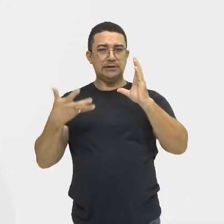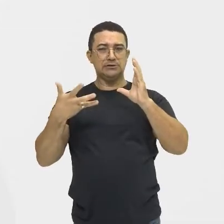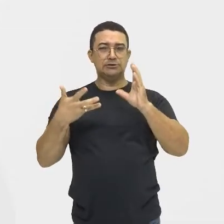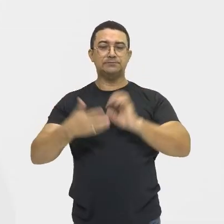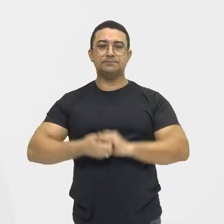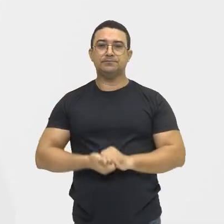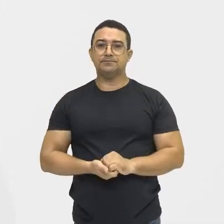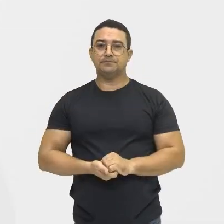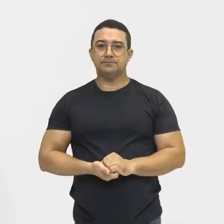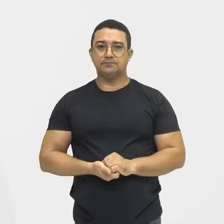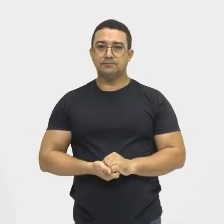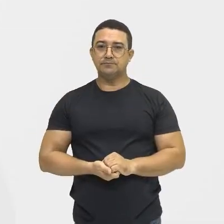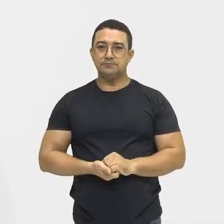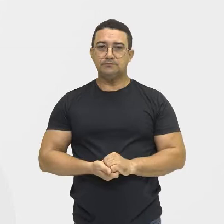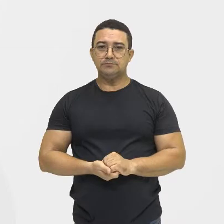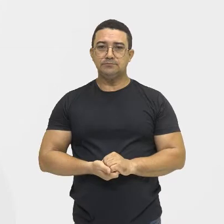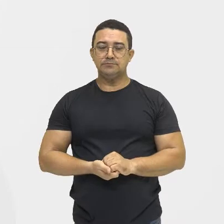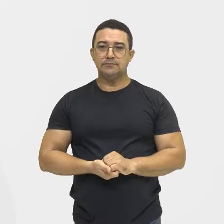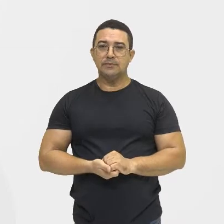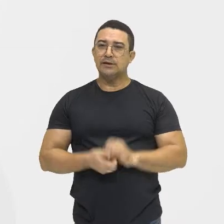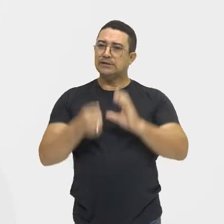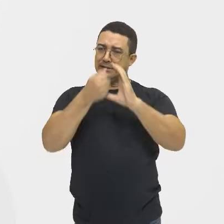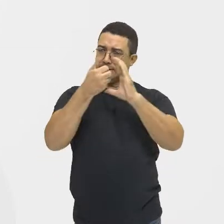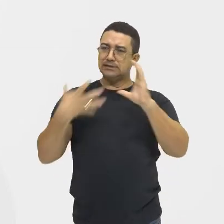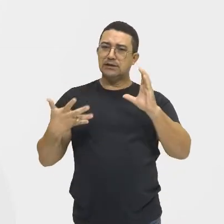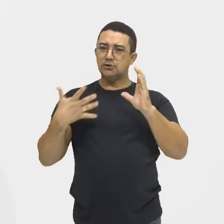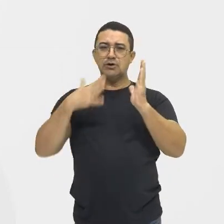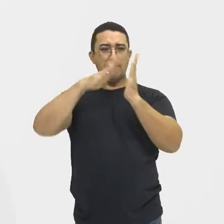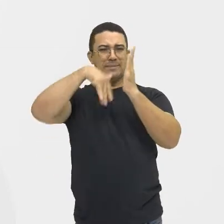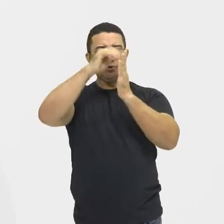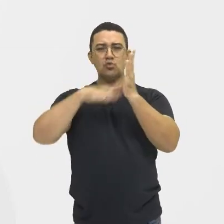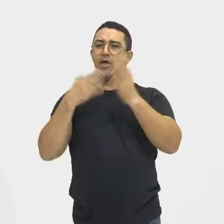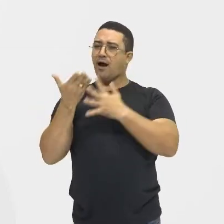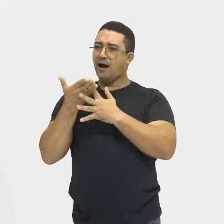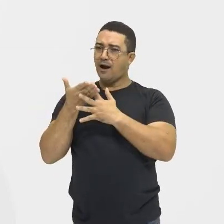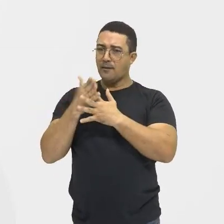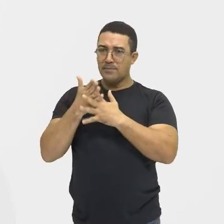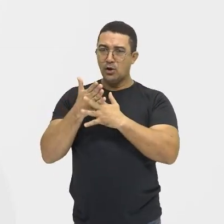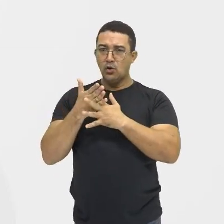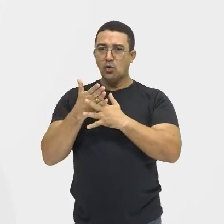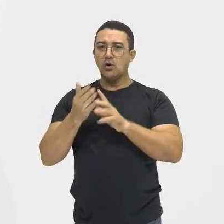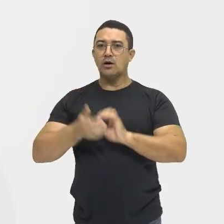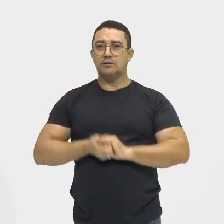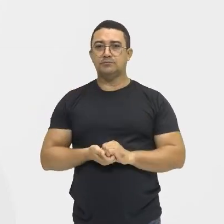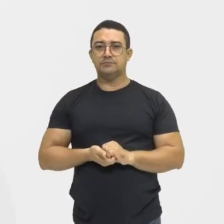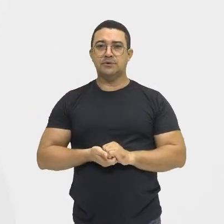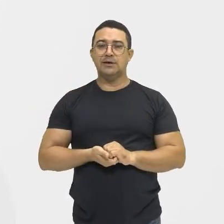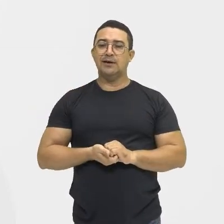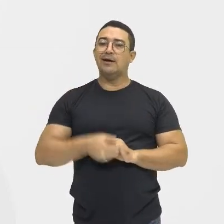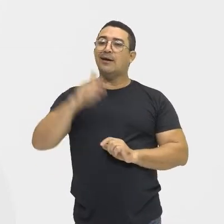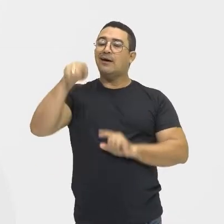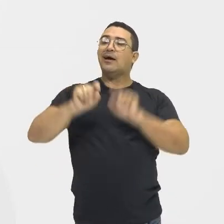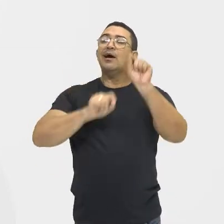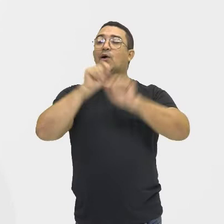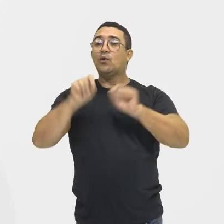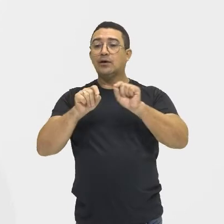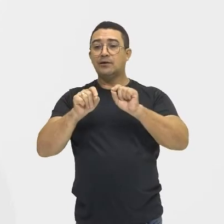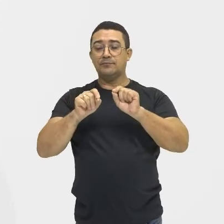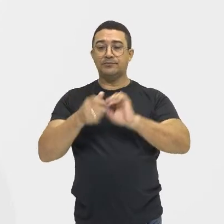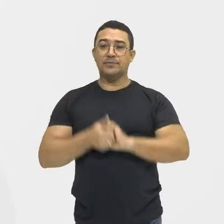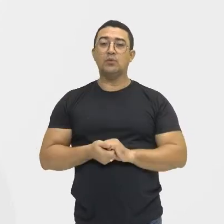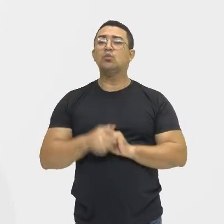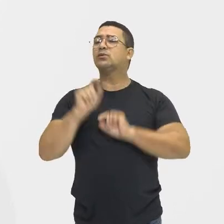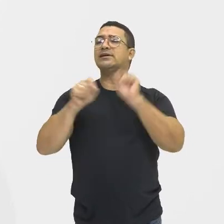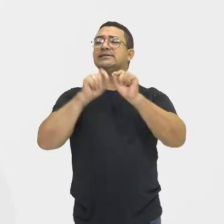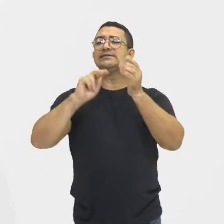lá? Então, as características dizem o seguinte: composição assimétrica. O que